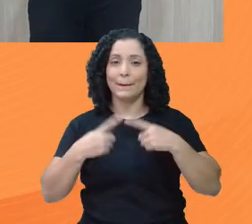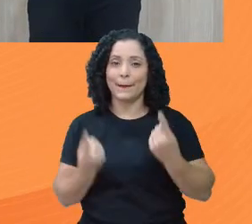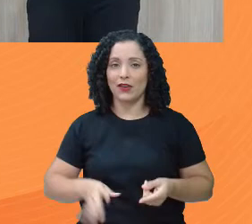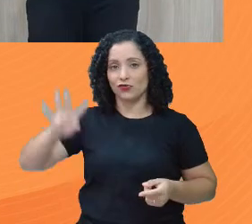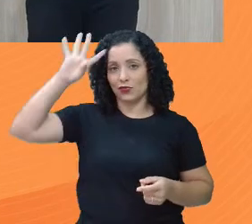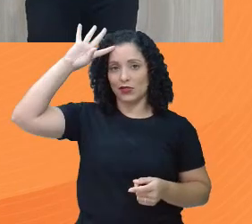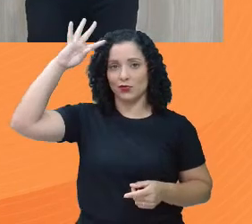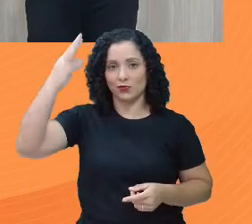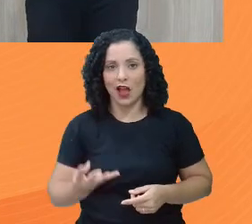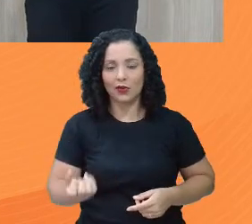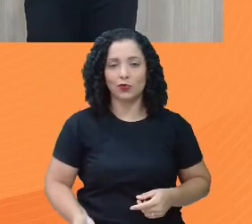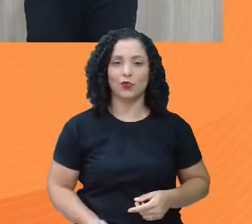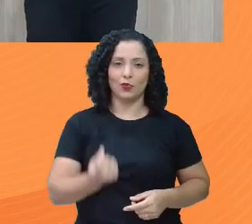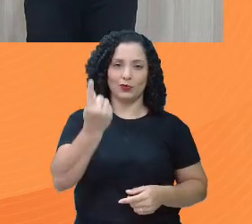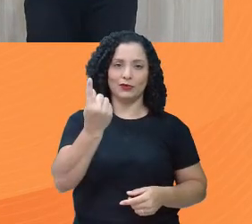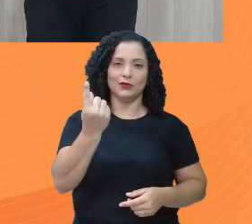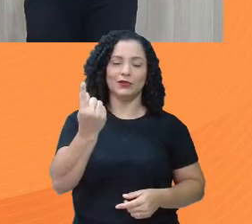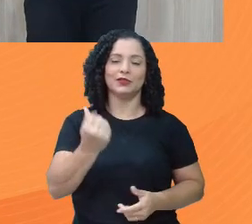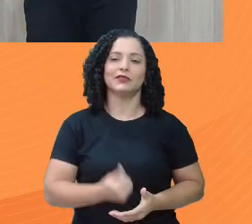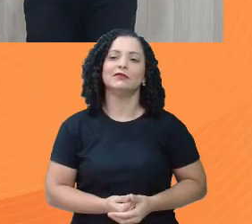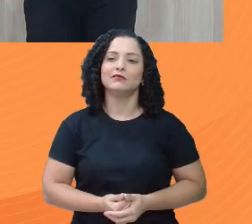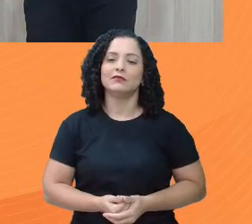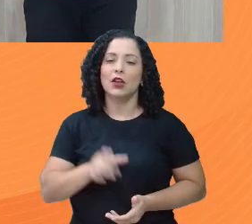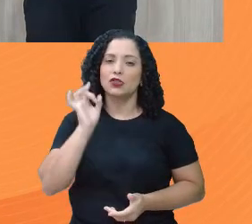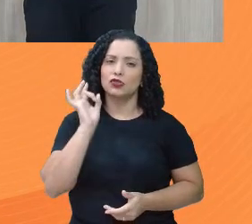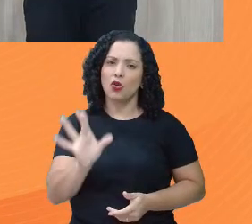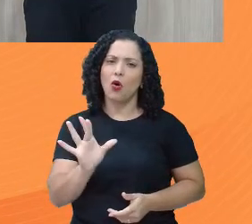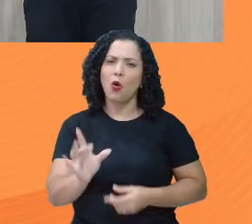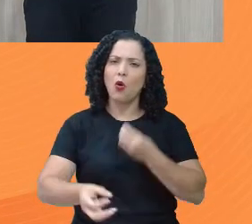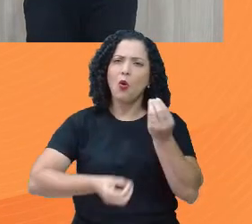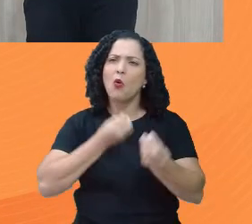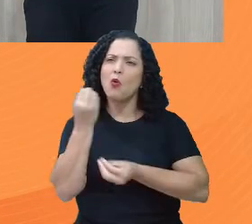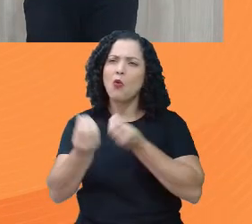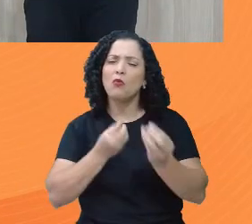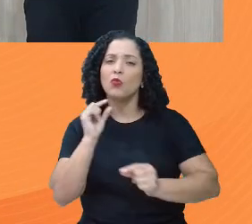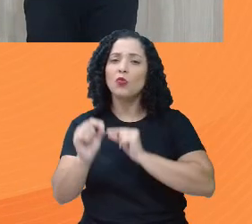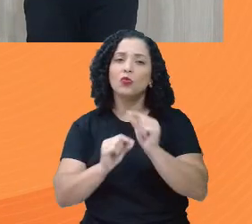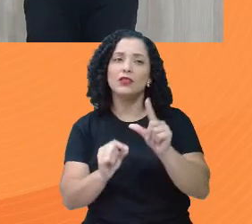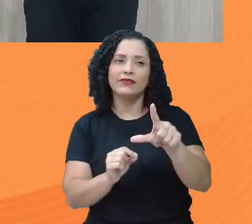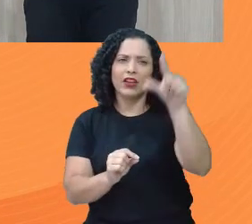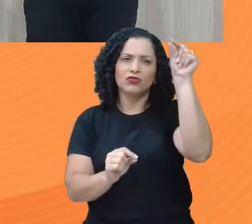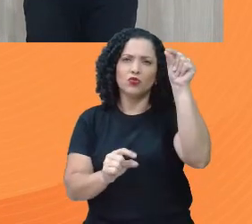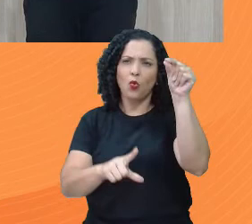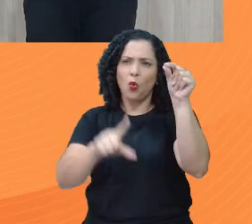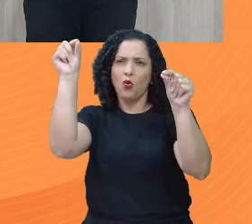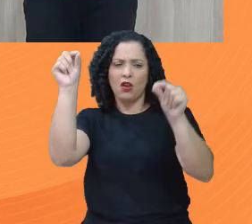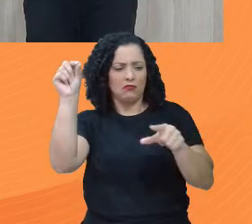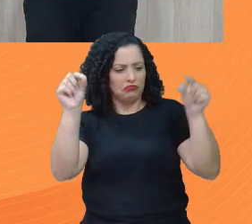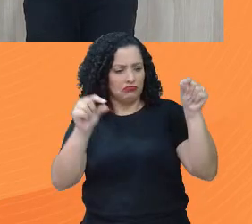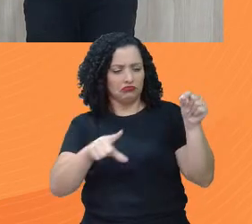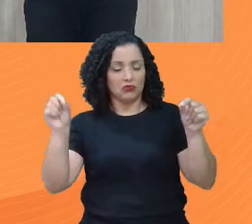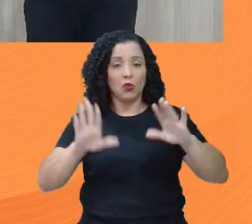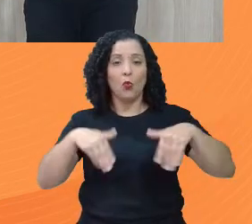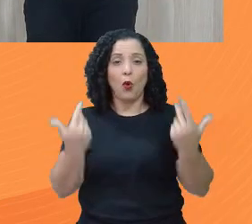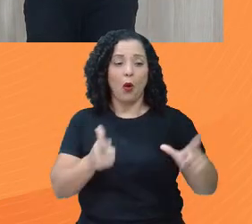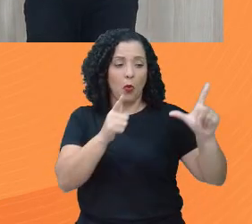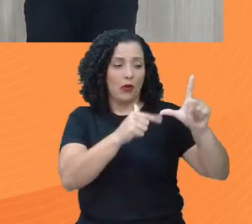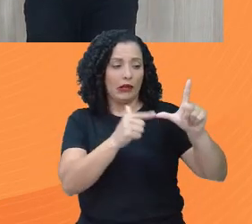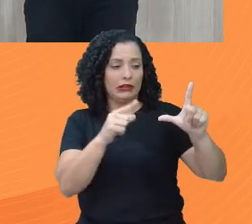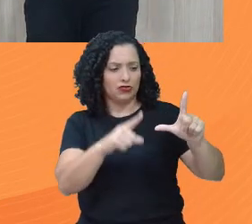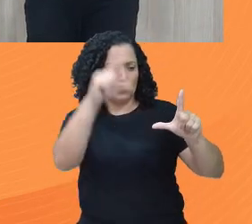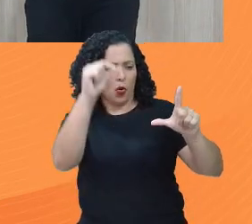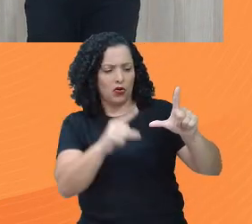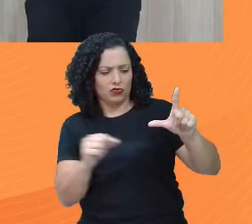tá bom? Então, primeiro é só uma questão aí de escolha, tá certo? Não importa qual letra você vai escolher e